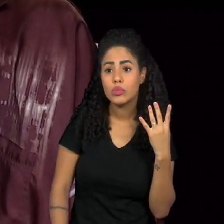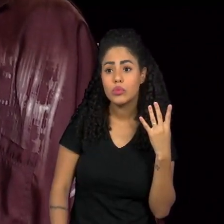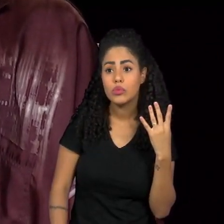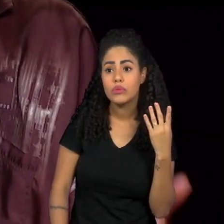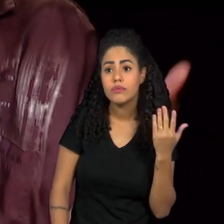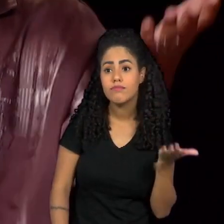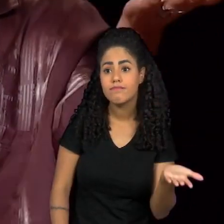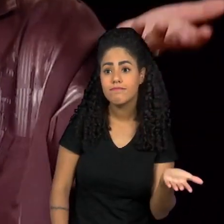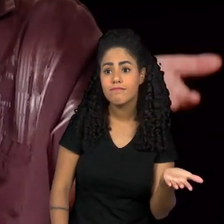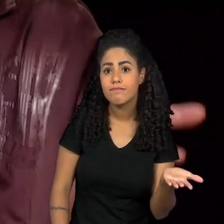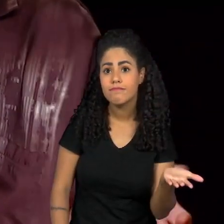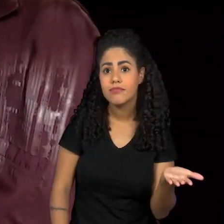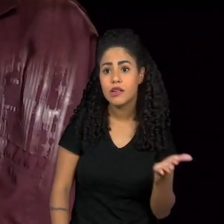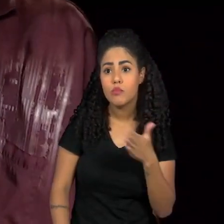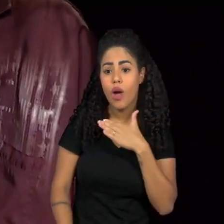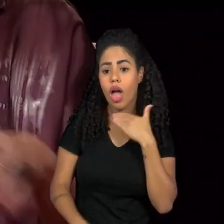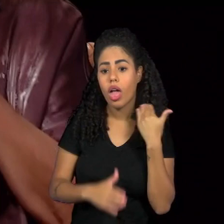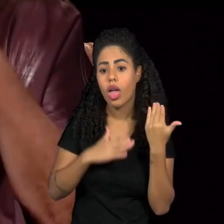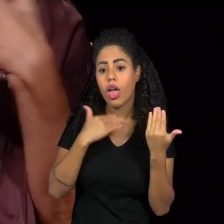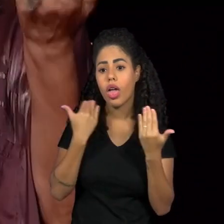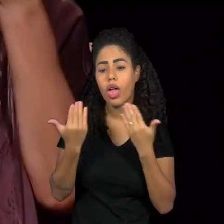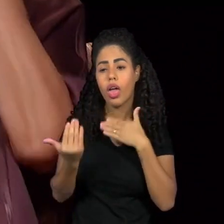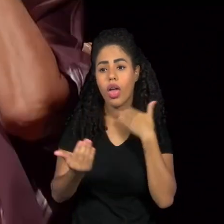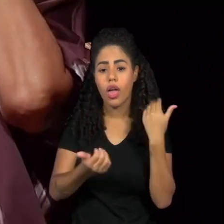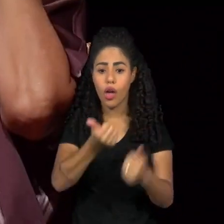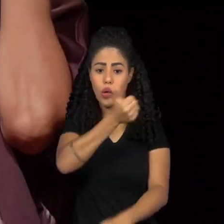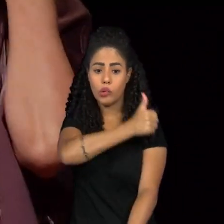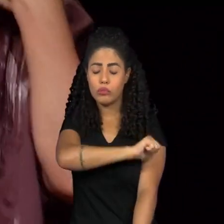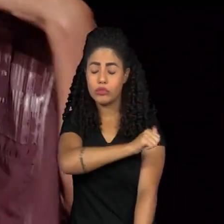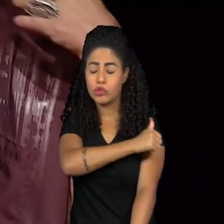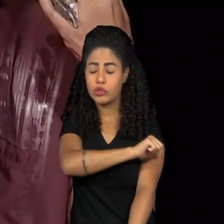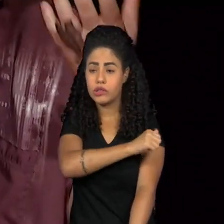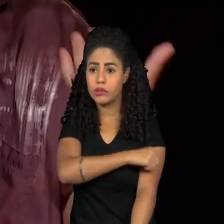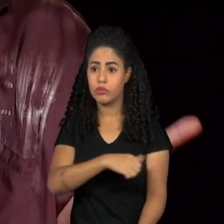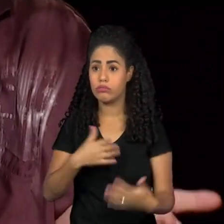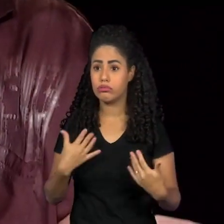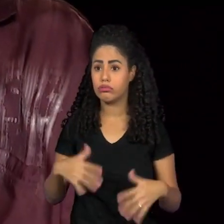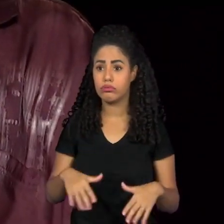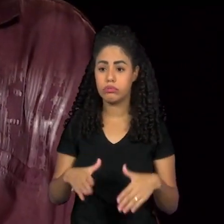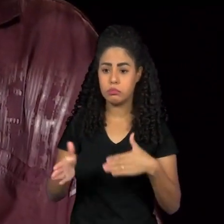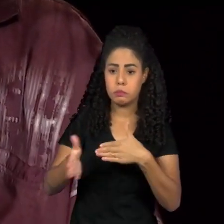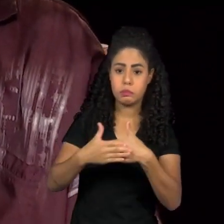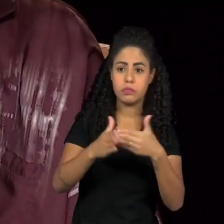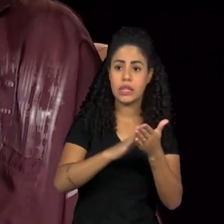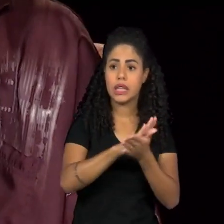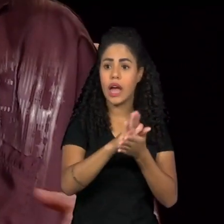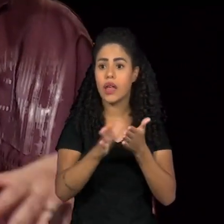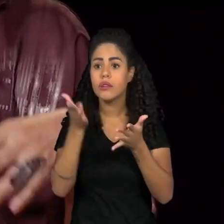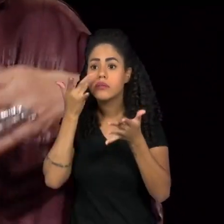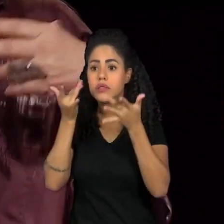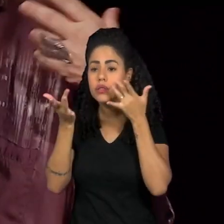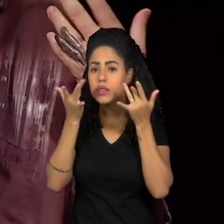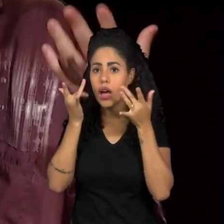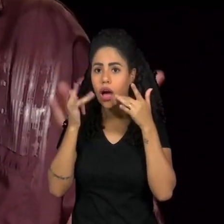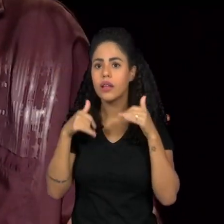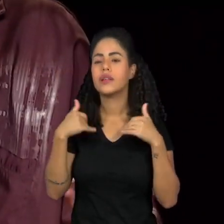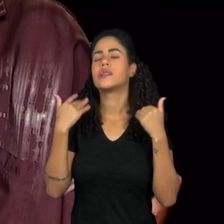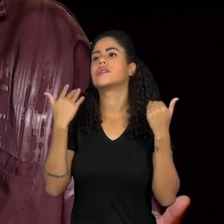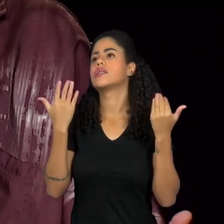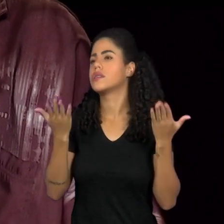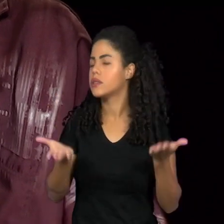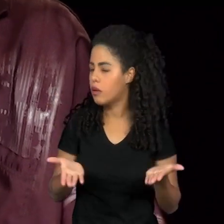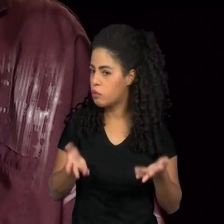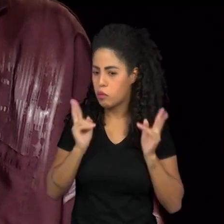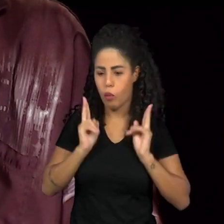mortos, né? Porque Rio de Janeiro era um porto, e aí não se queria fechar o teatro, então as atividades